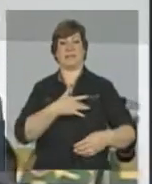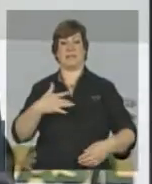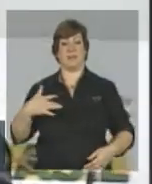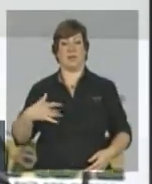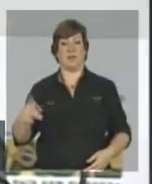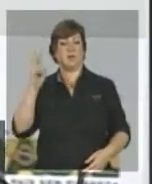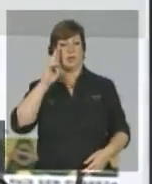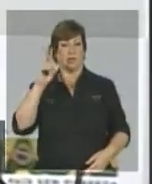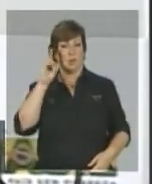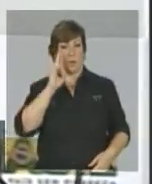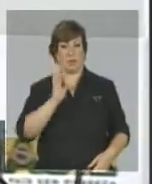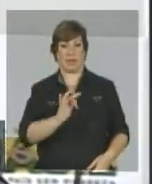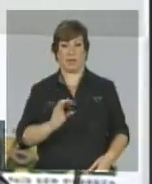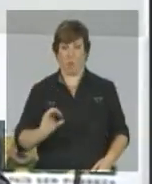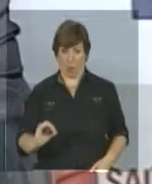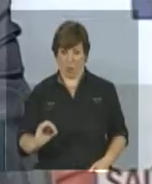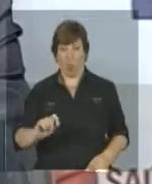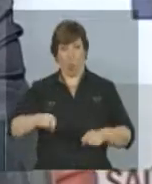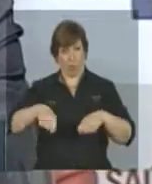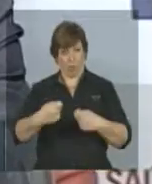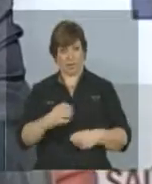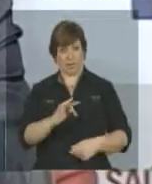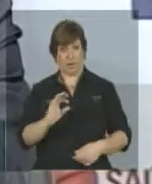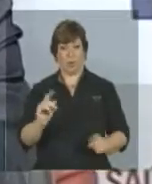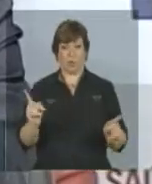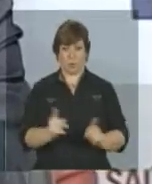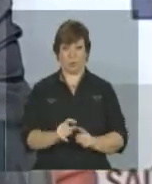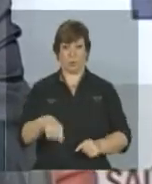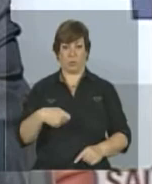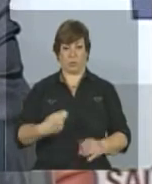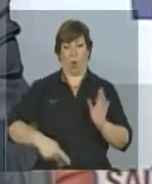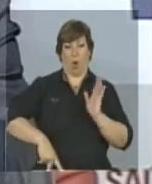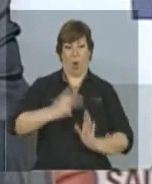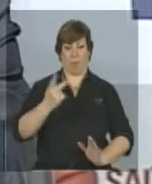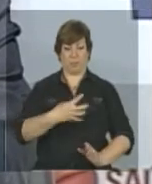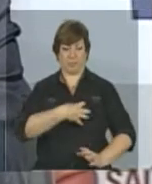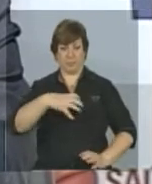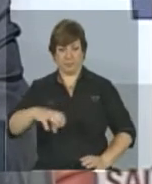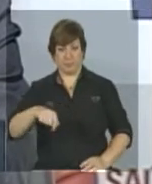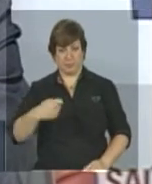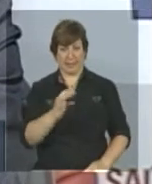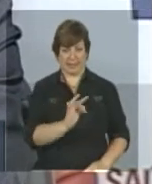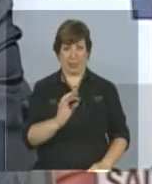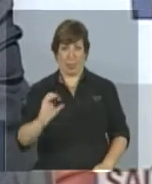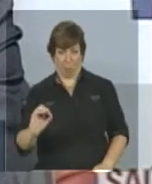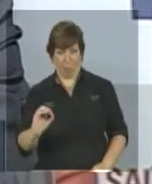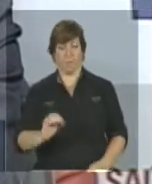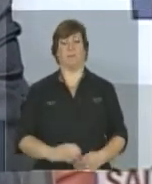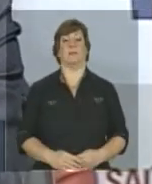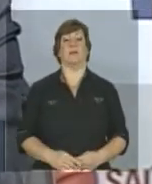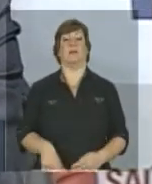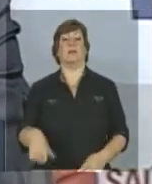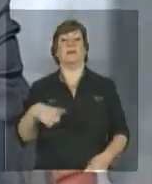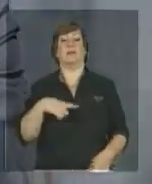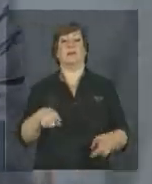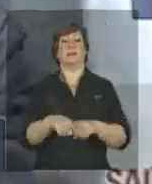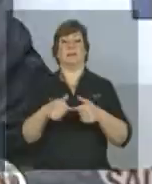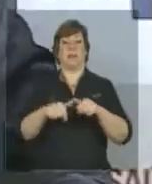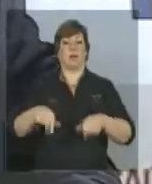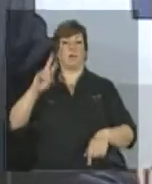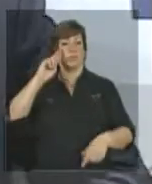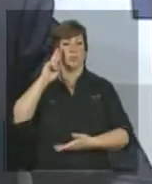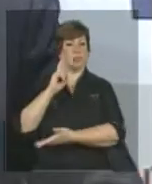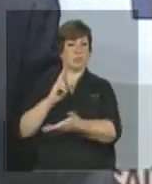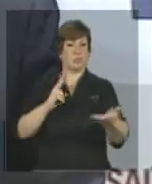o Dr. Bouzas, Luiz Fernando Bouzas, do Instituto Nacional do Câncer, que coordena todo o Redome, está aqui junto conosco